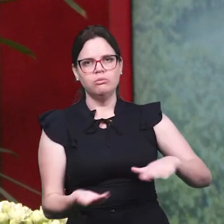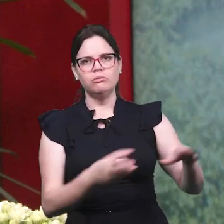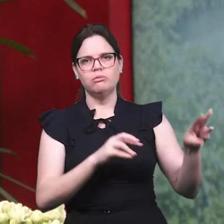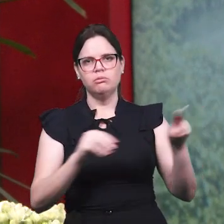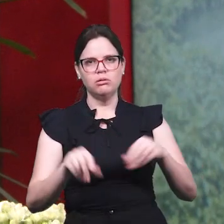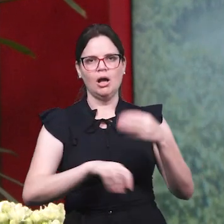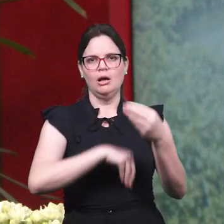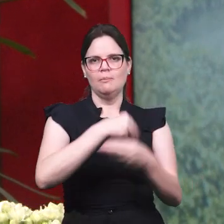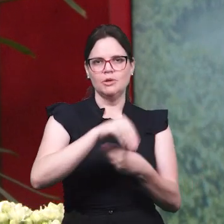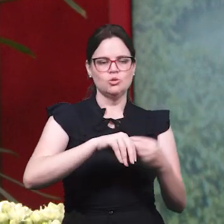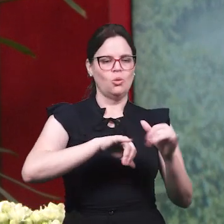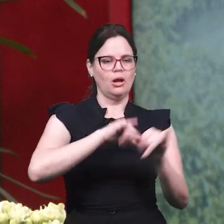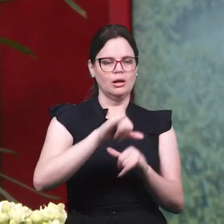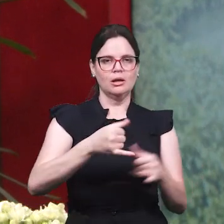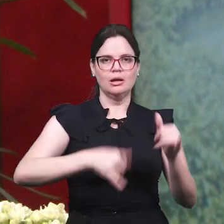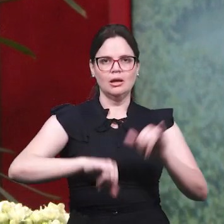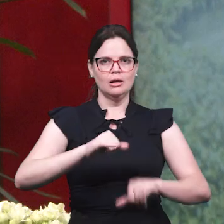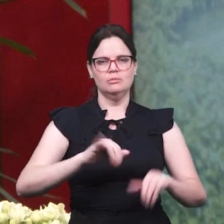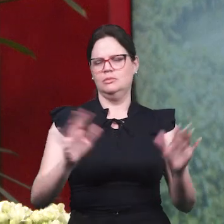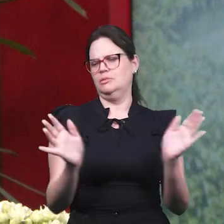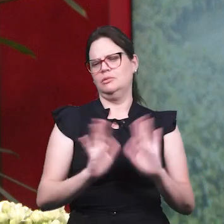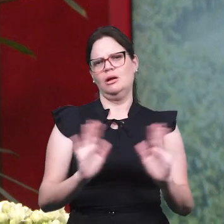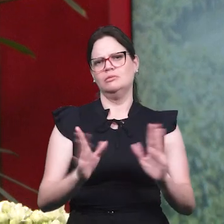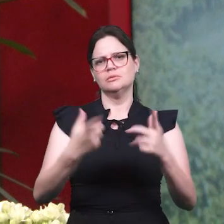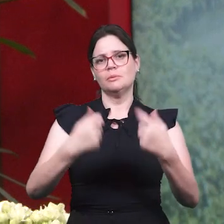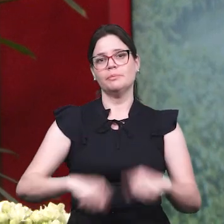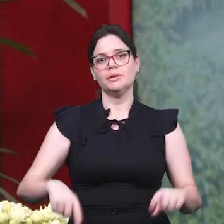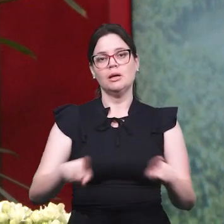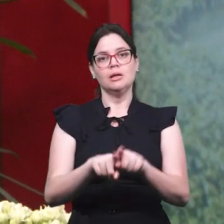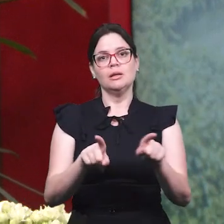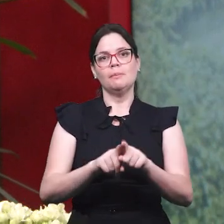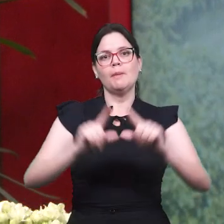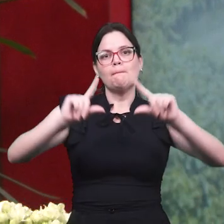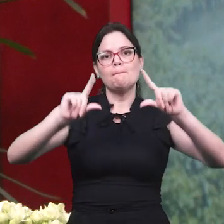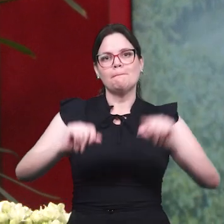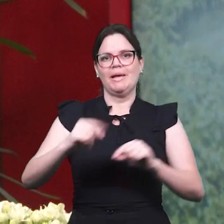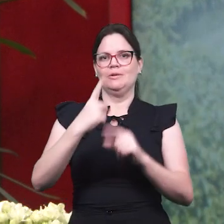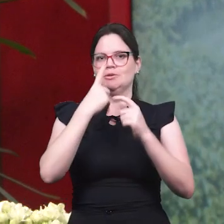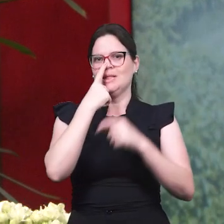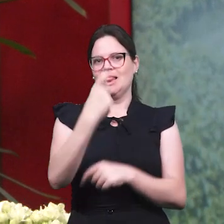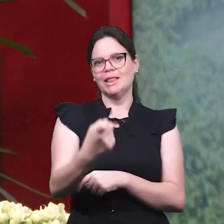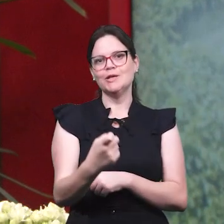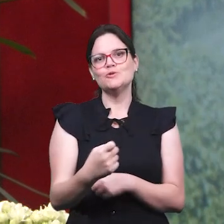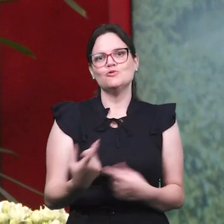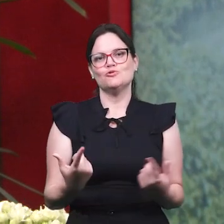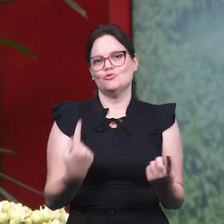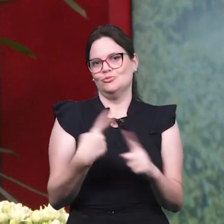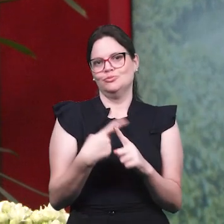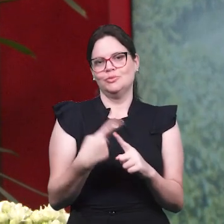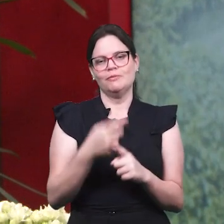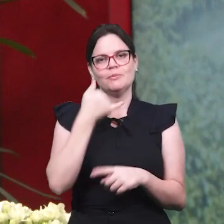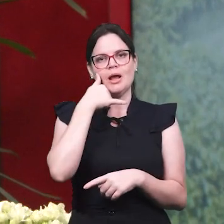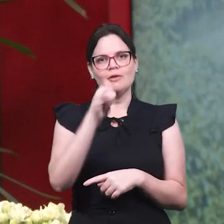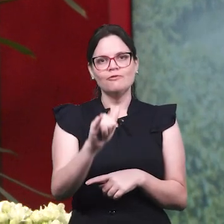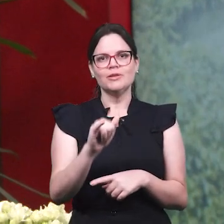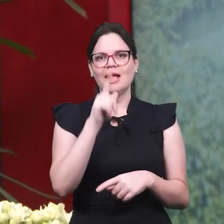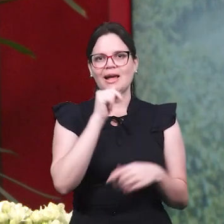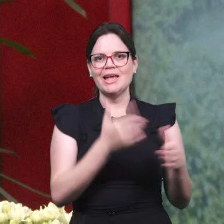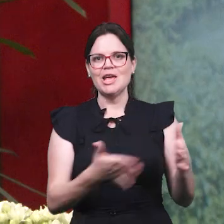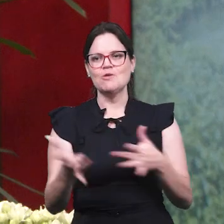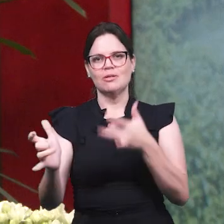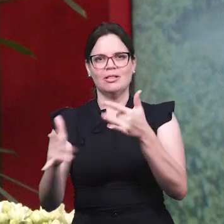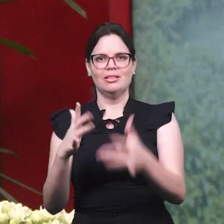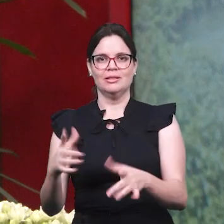aplicação, uma menor possibilidade de poluição, porque menos nutrientes vão ser lixiviados para rios, enfim, porque